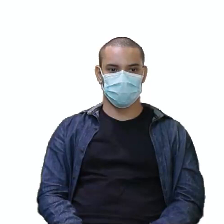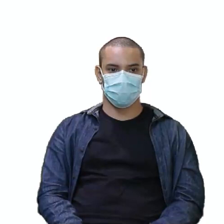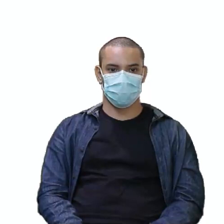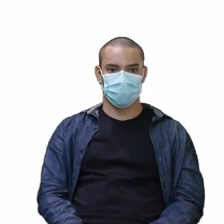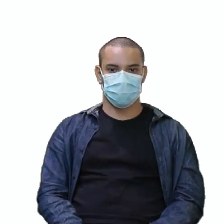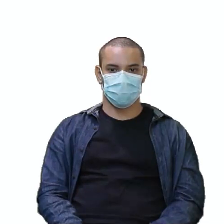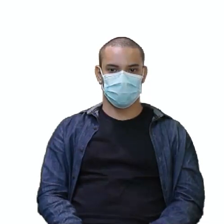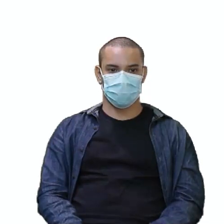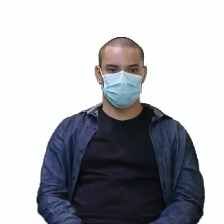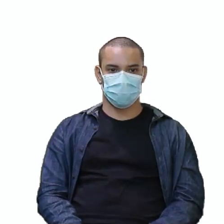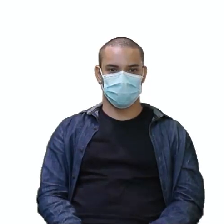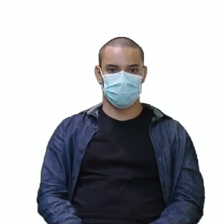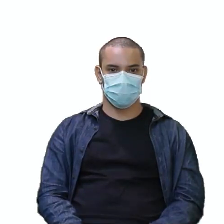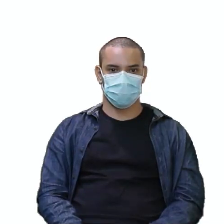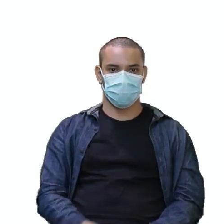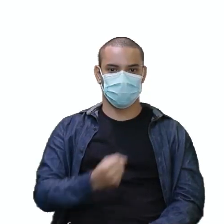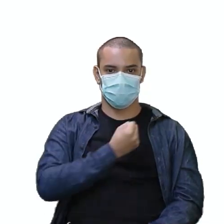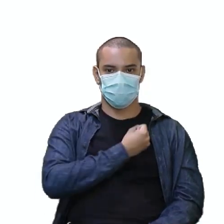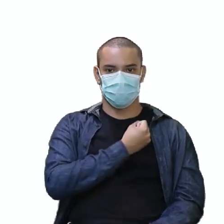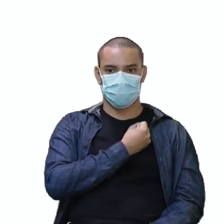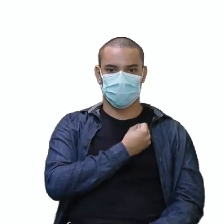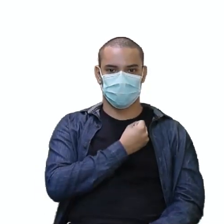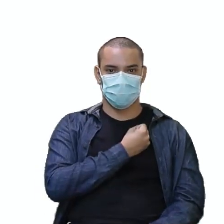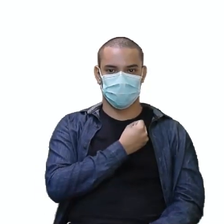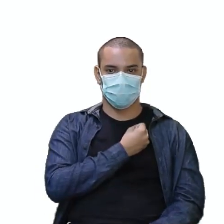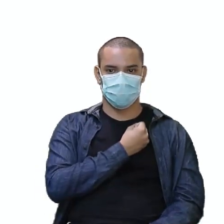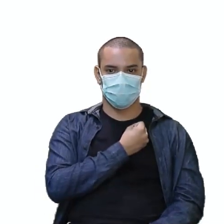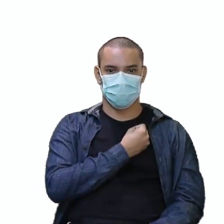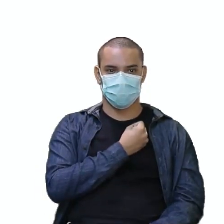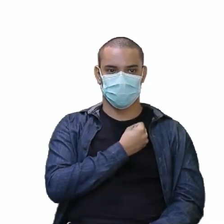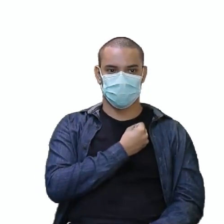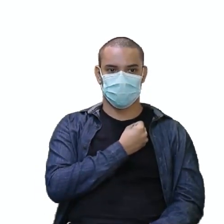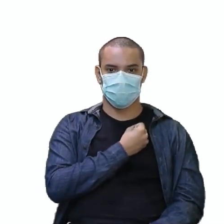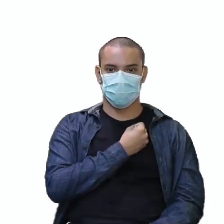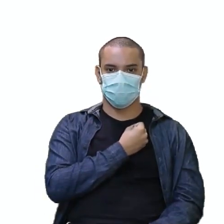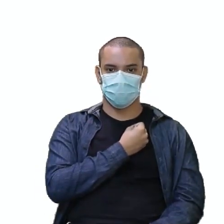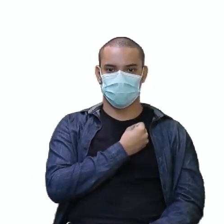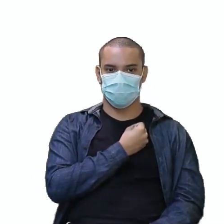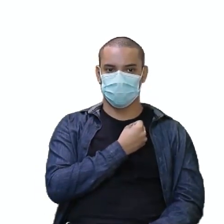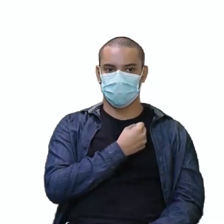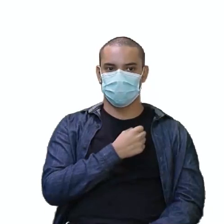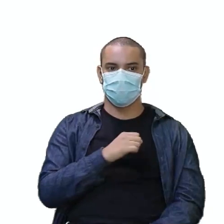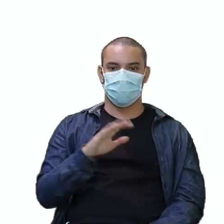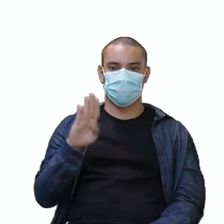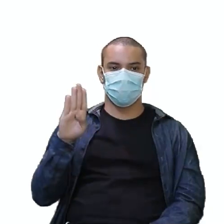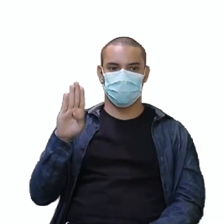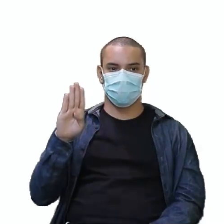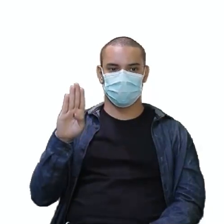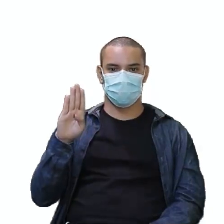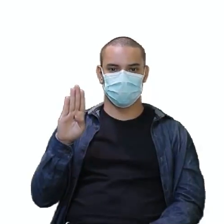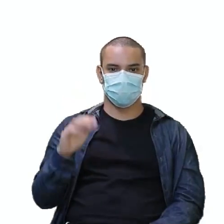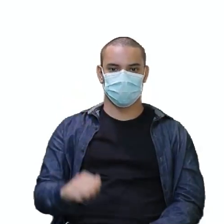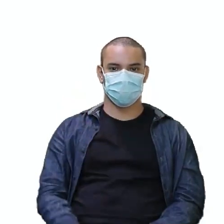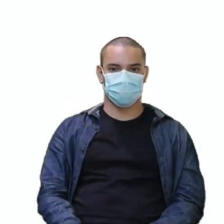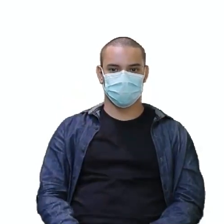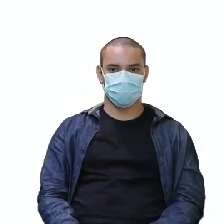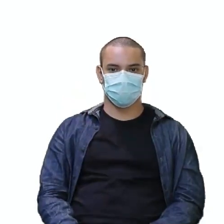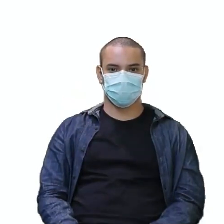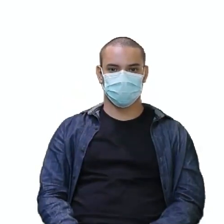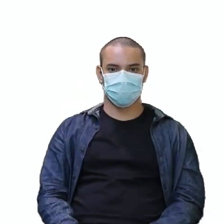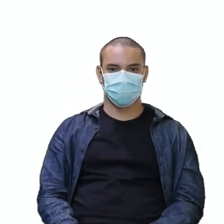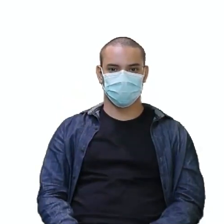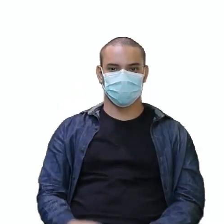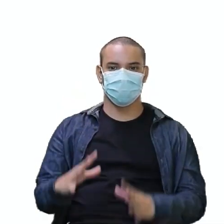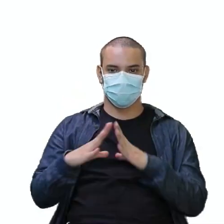A C. A C é de energia. Tá por aqui. Agora sumiu na minha visão. Aqui.